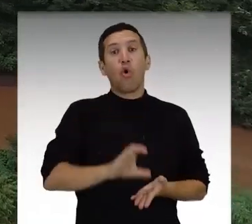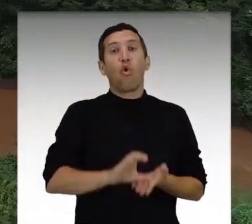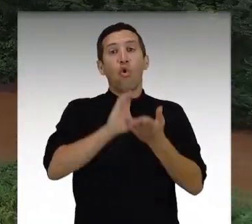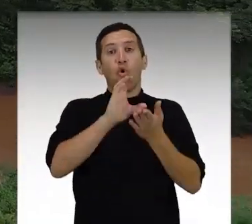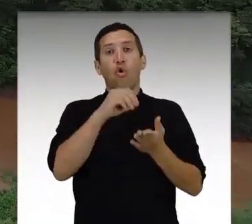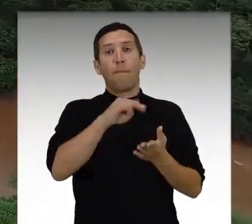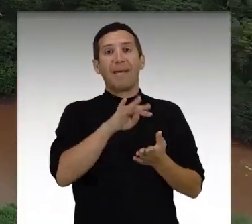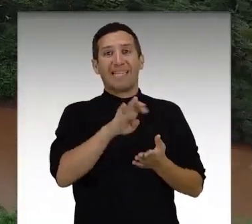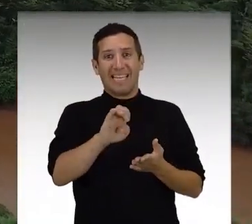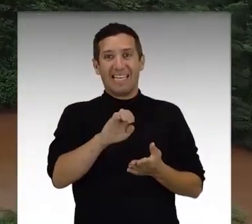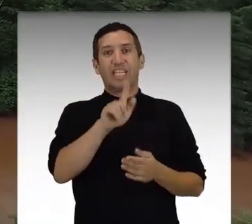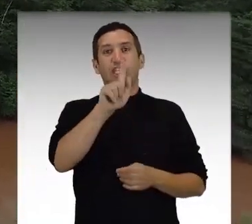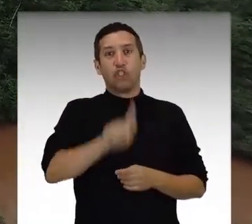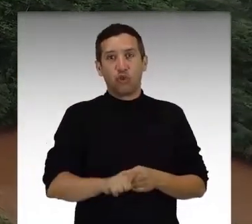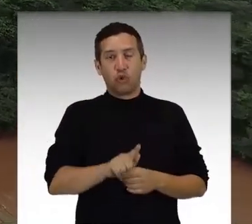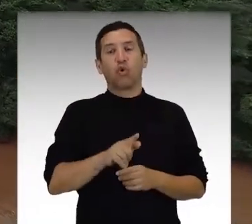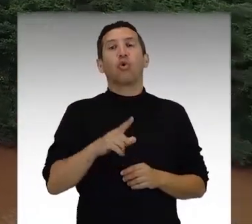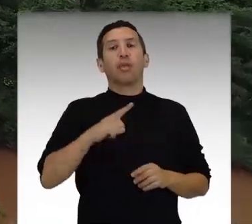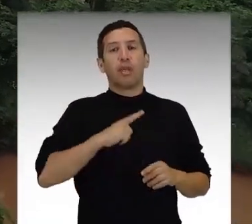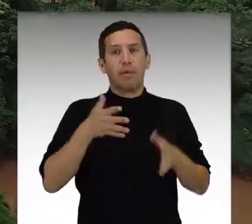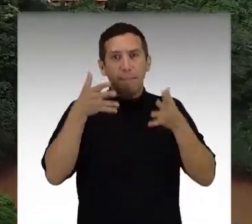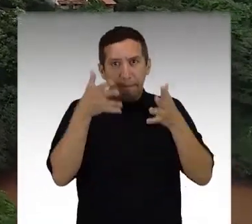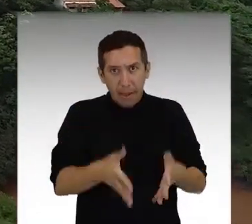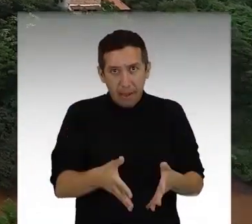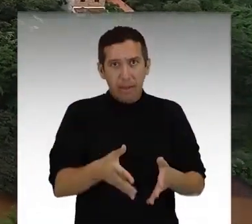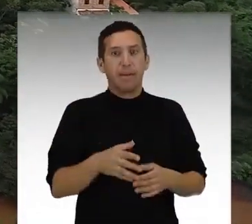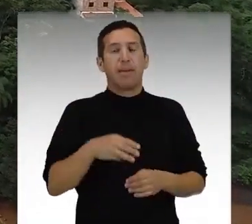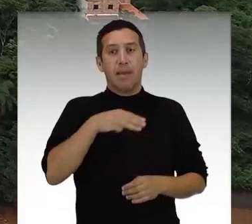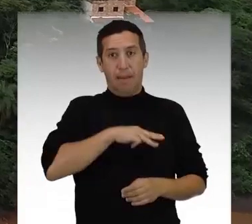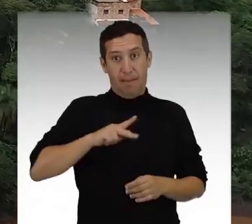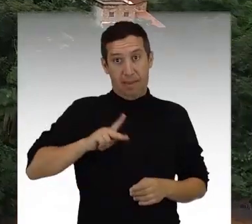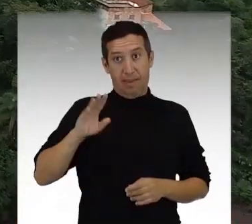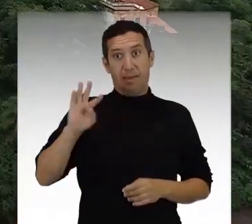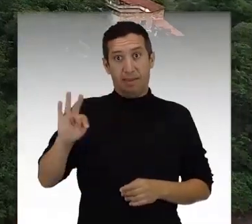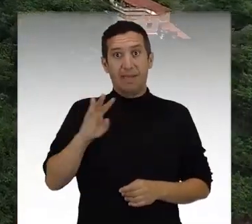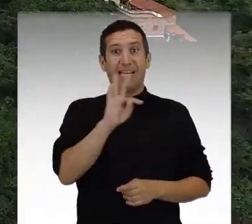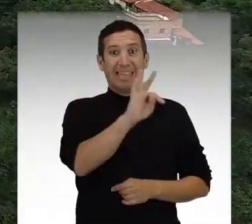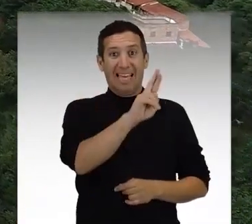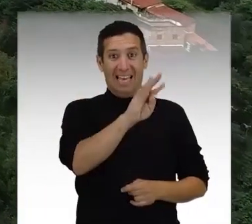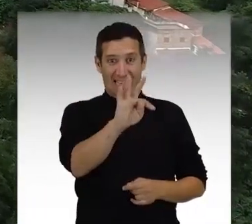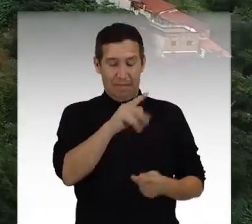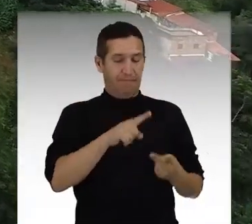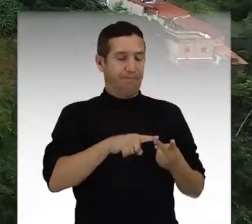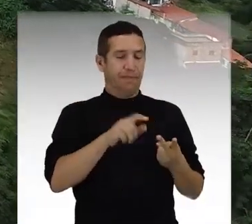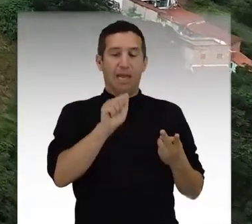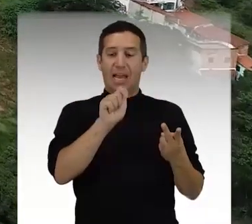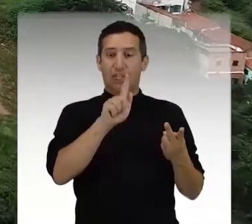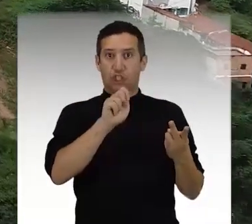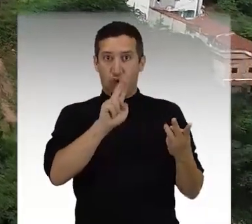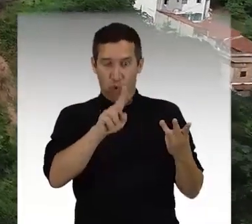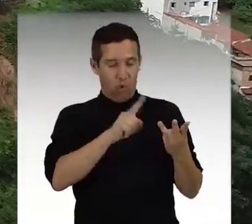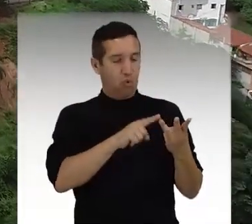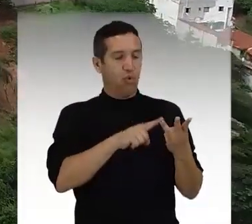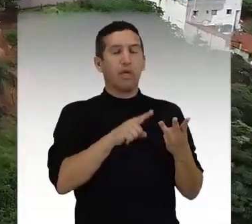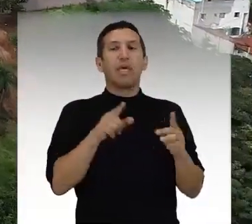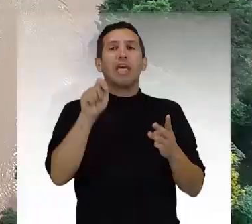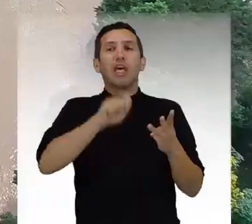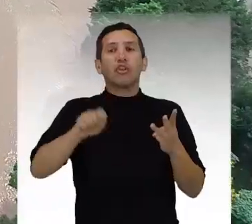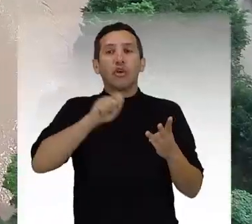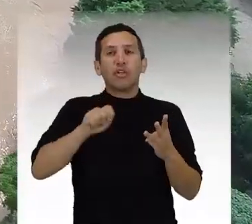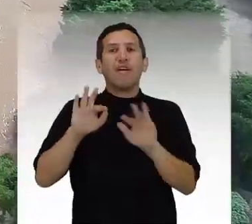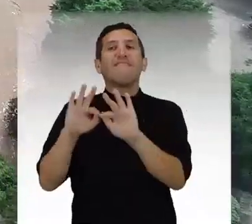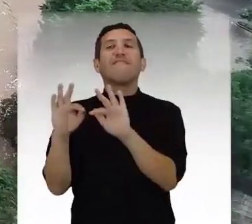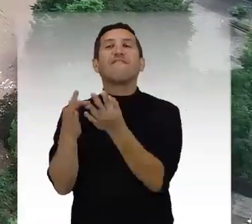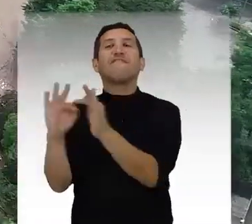O uso do dinheiro é gerenciado pelo Comitê Gestor do Dano Moral, do qual fazem parte, além do MPT, o TRT,